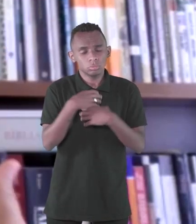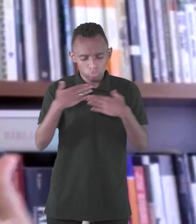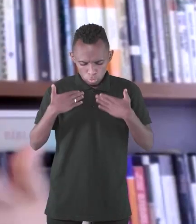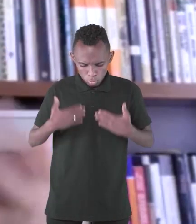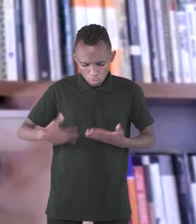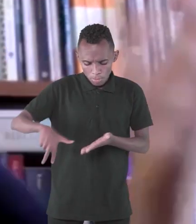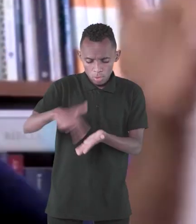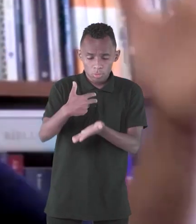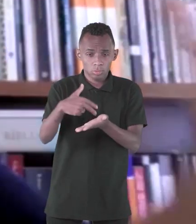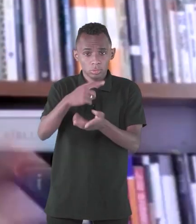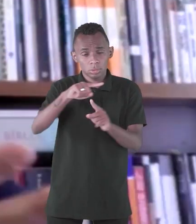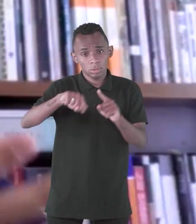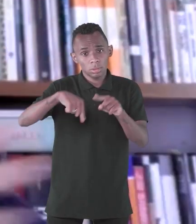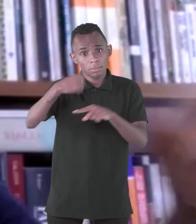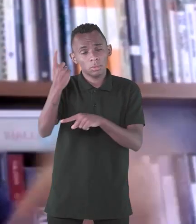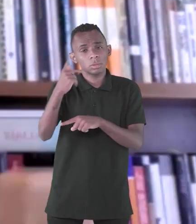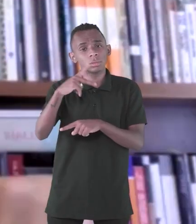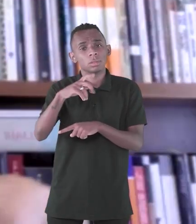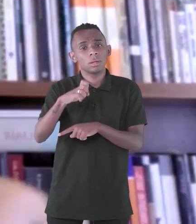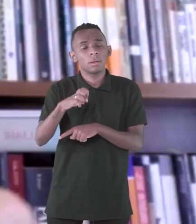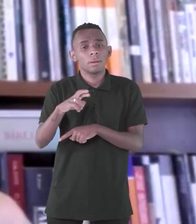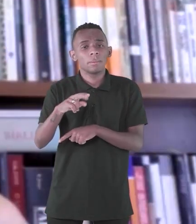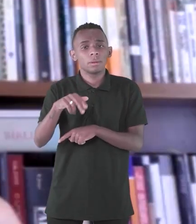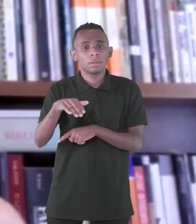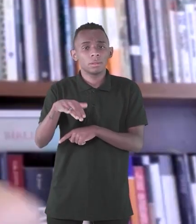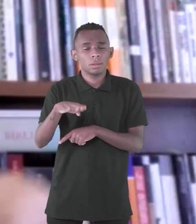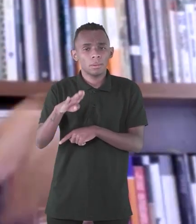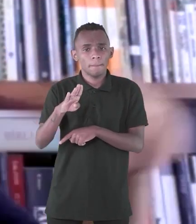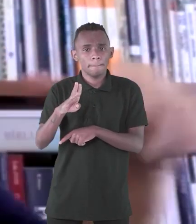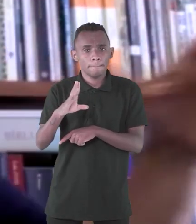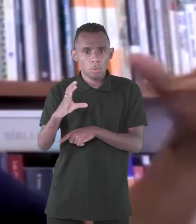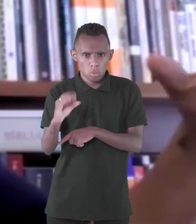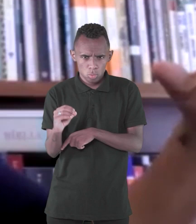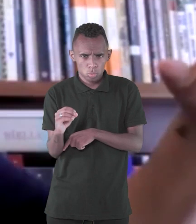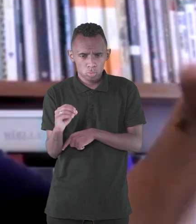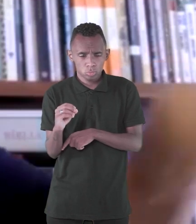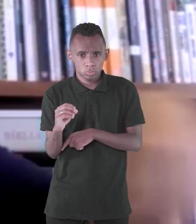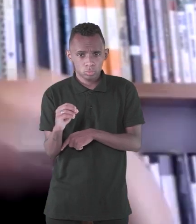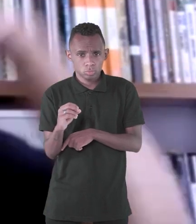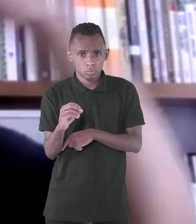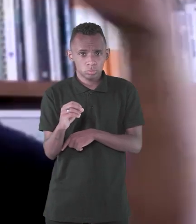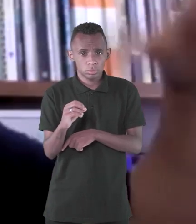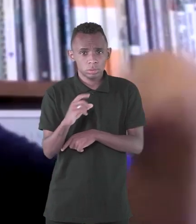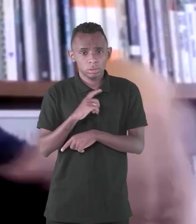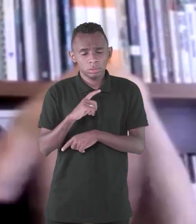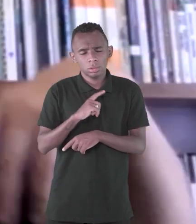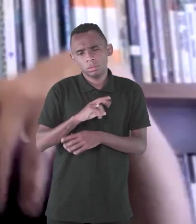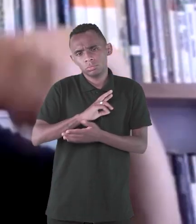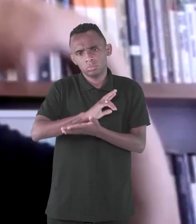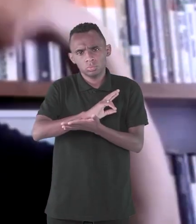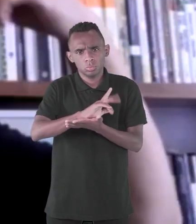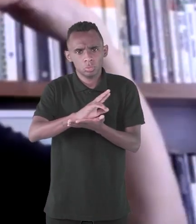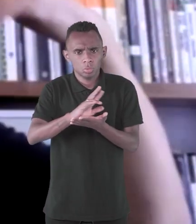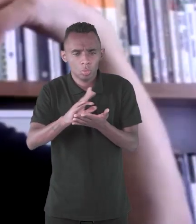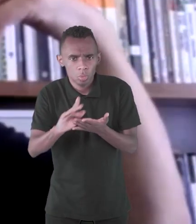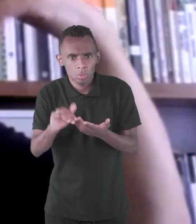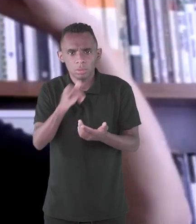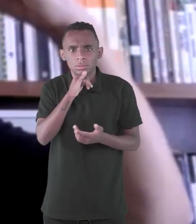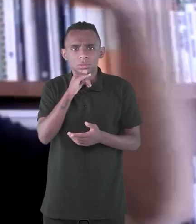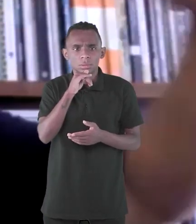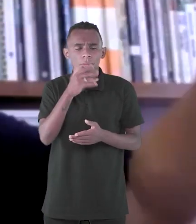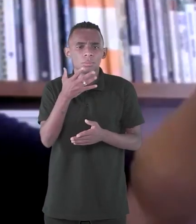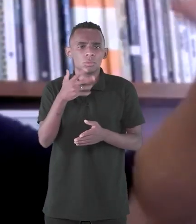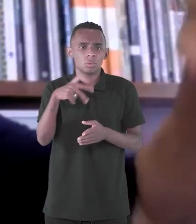corpo dele. Aí já fomos para Pernambuco, onde a gente tem os brincantes todos,